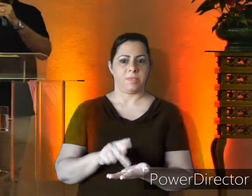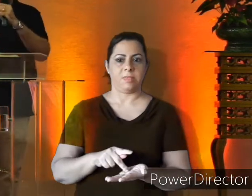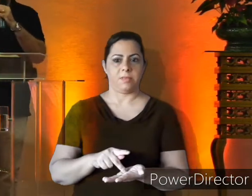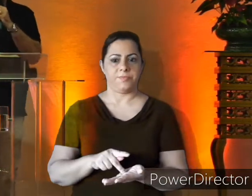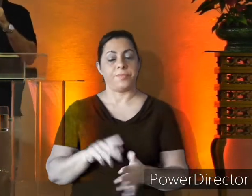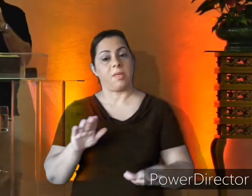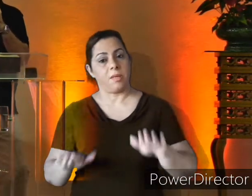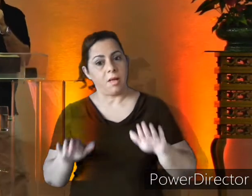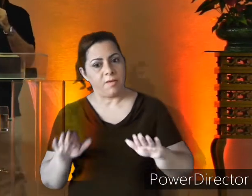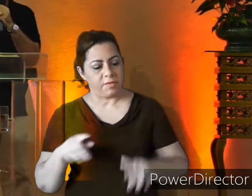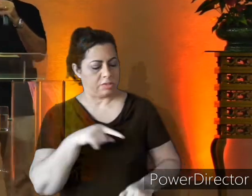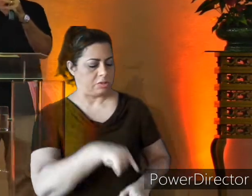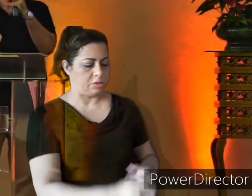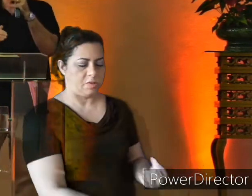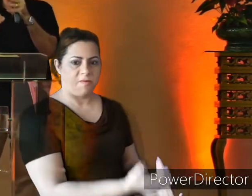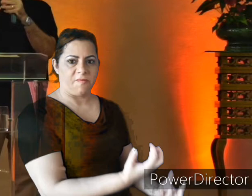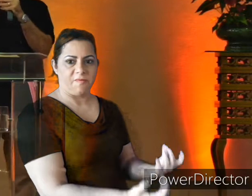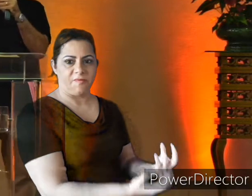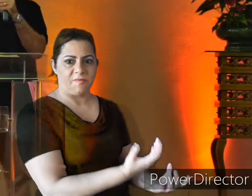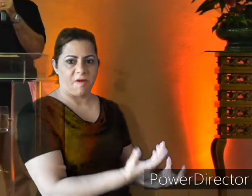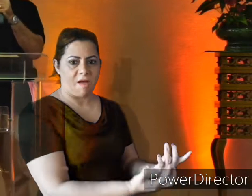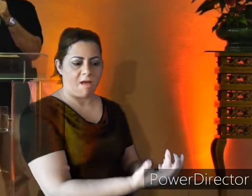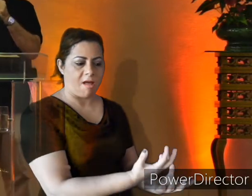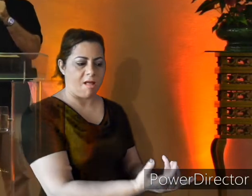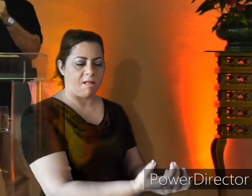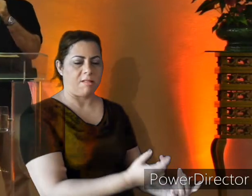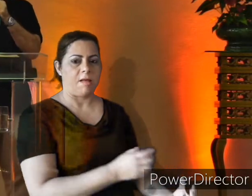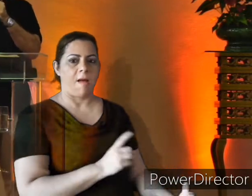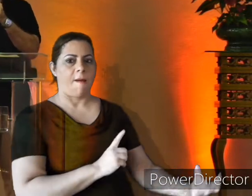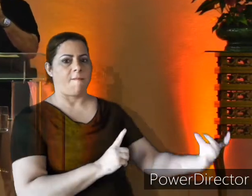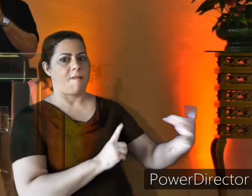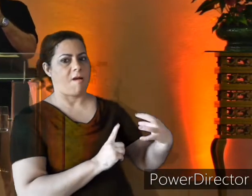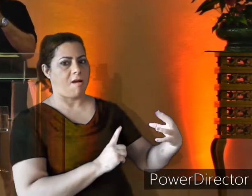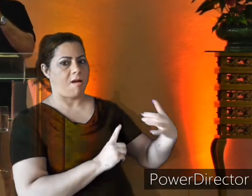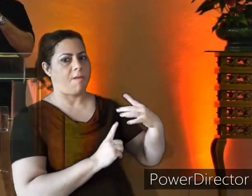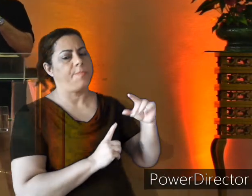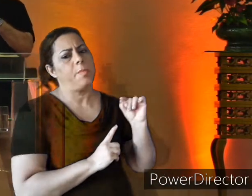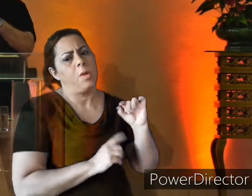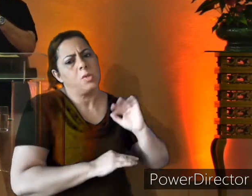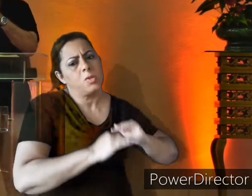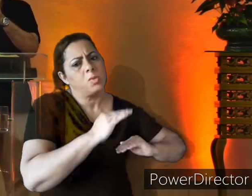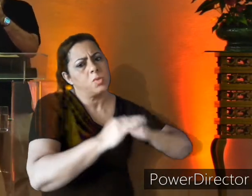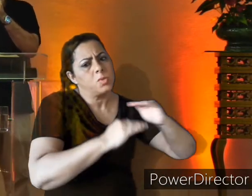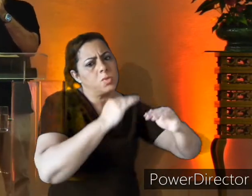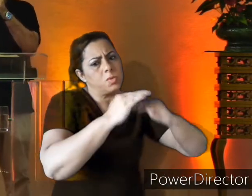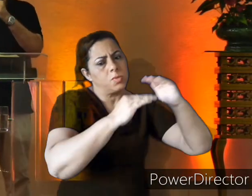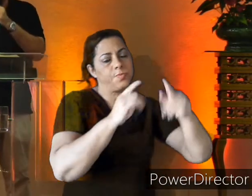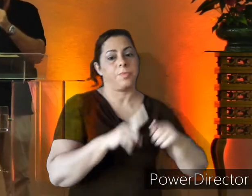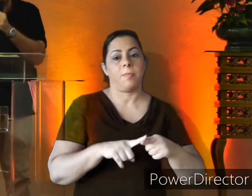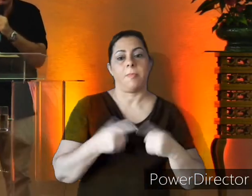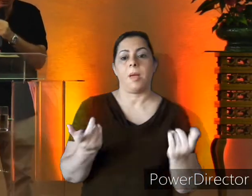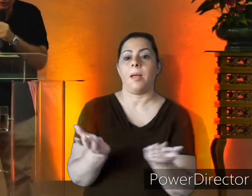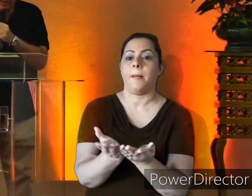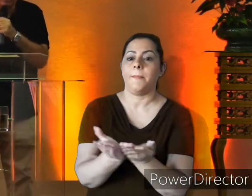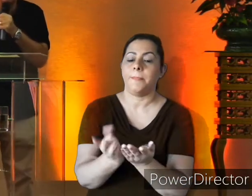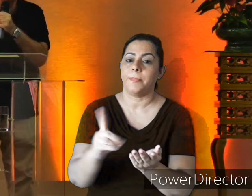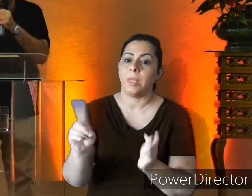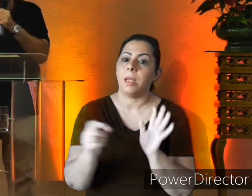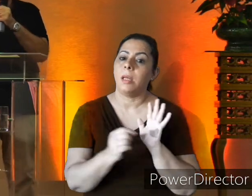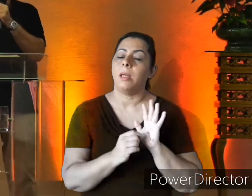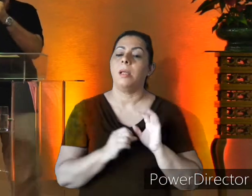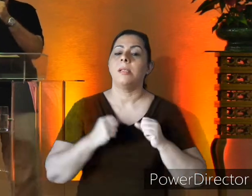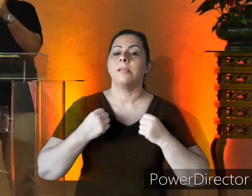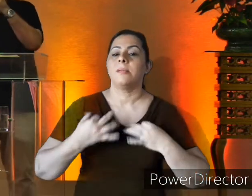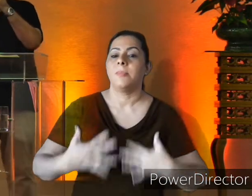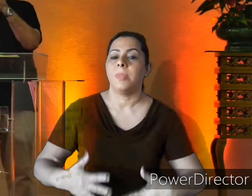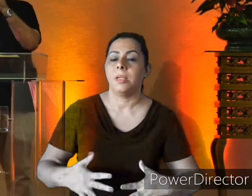se manifestando aos pouquinhos, mas nós vemos em vários momentos na palavra de Deus, como vemos nesse